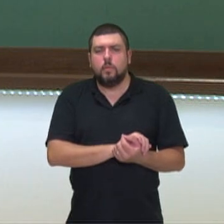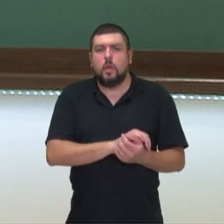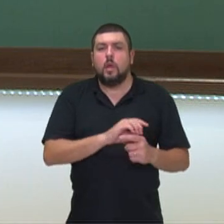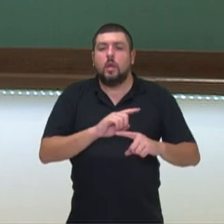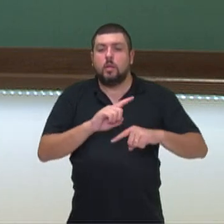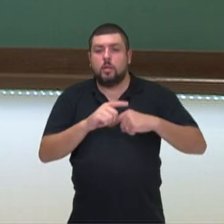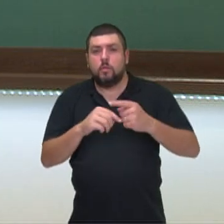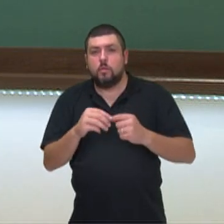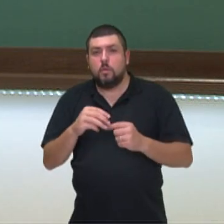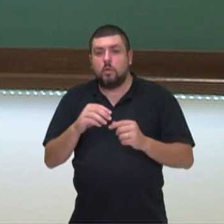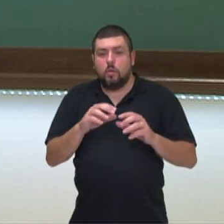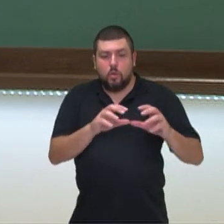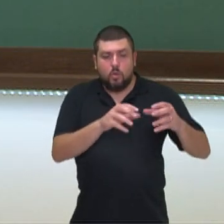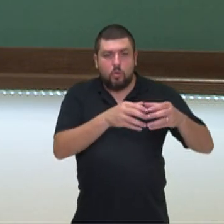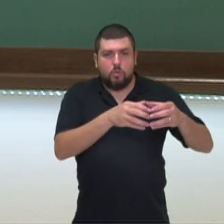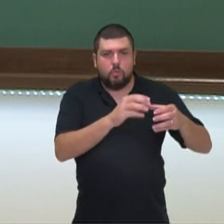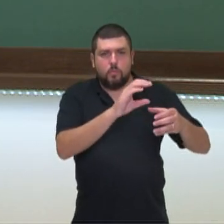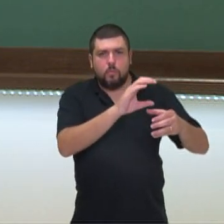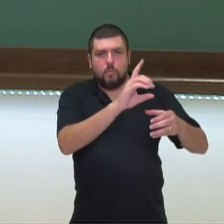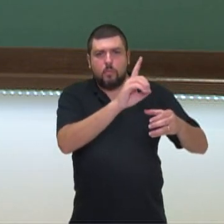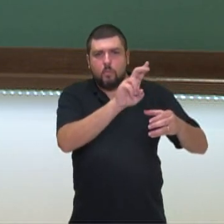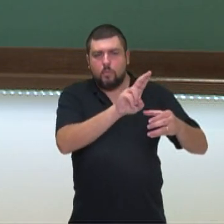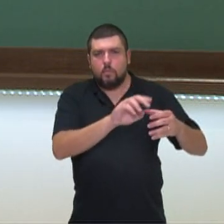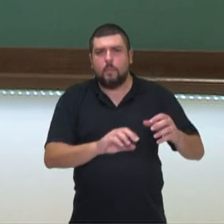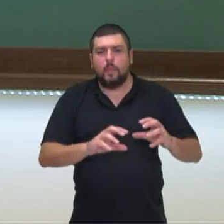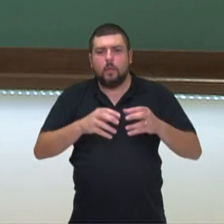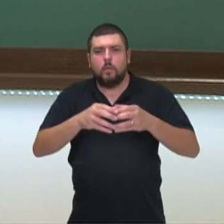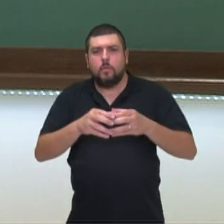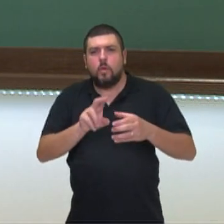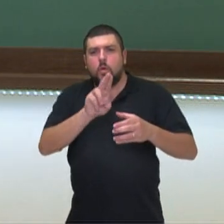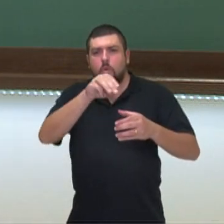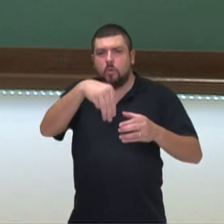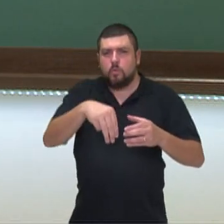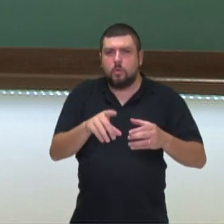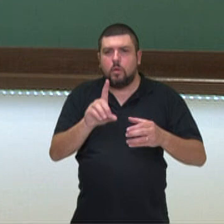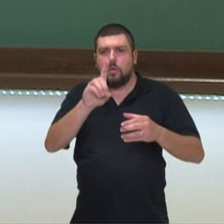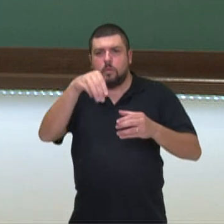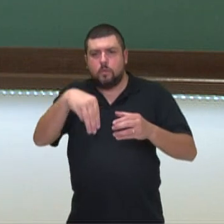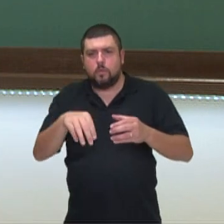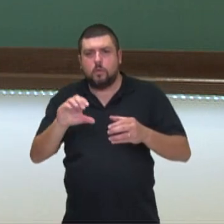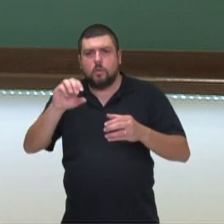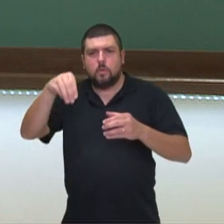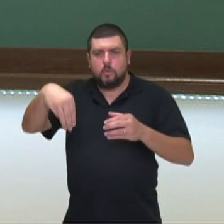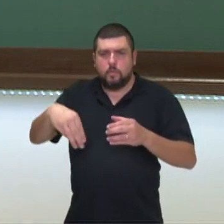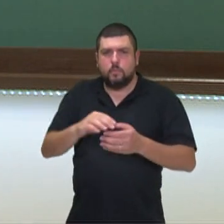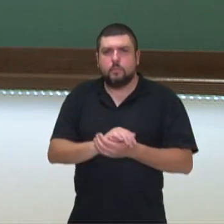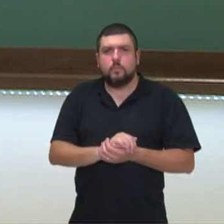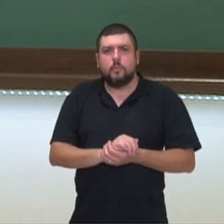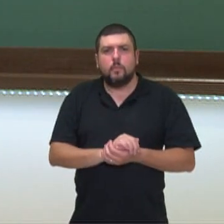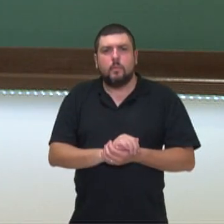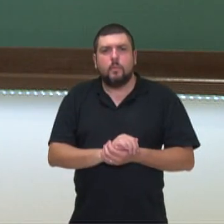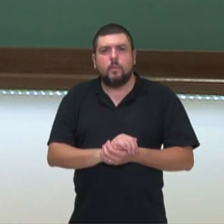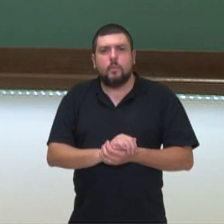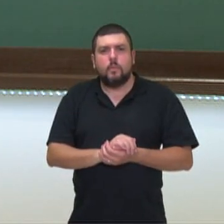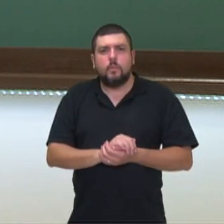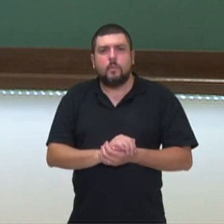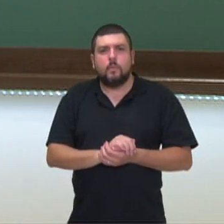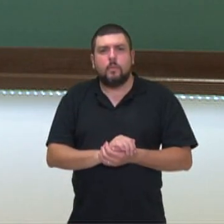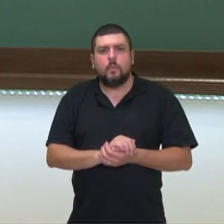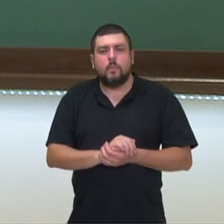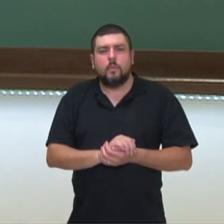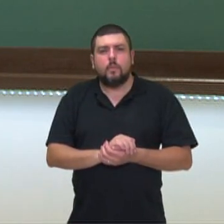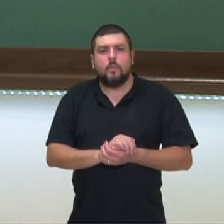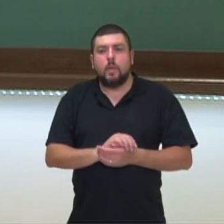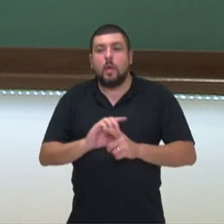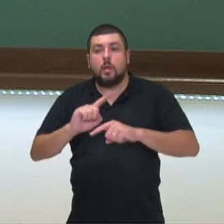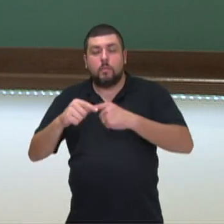os milhares. Unidade de milhar, dezena de milhar, centena de milhar. E daí você tem os milhões. Unidade de milhão, dezena de milhão, centena de